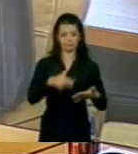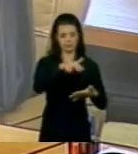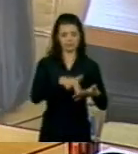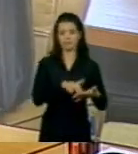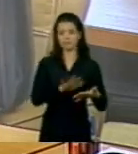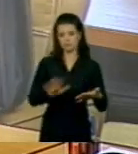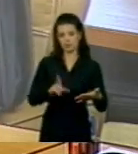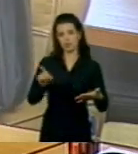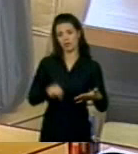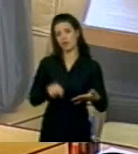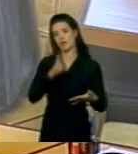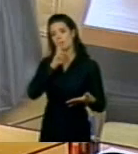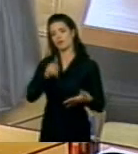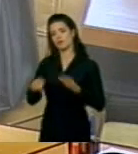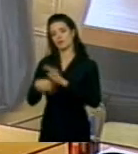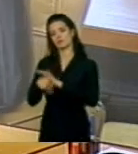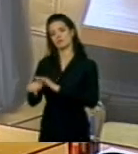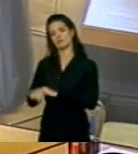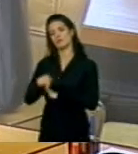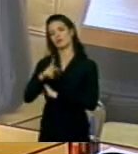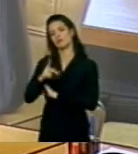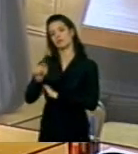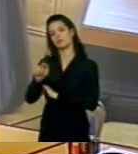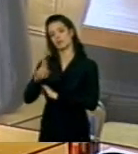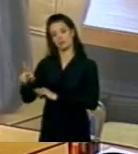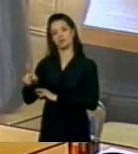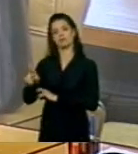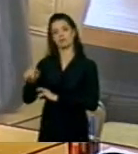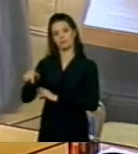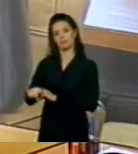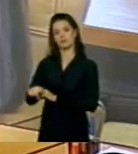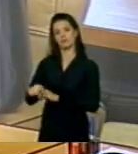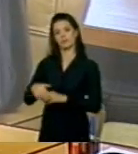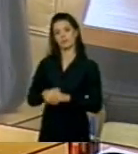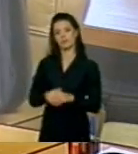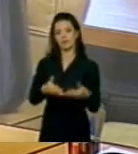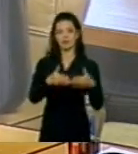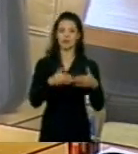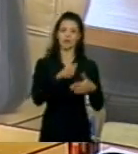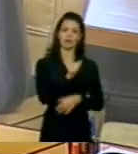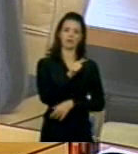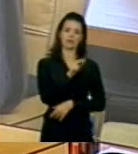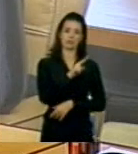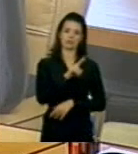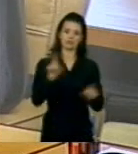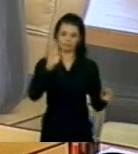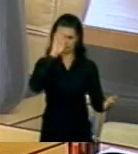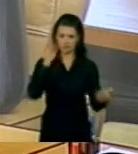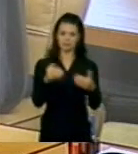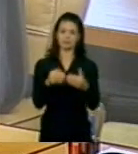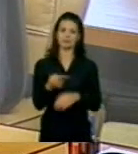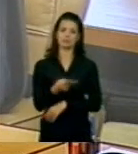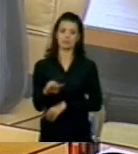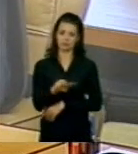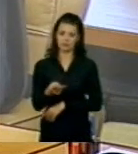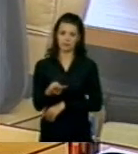referência, que foi um parecer pela improcedência do pedido, tal como a manifestação inicial da AGU, e a